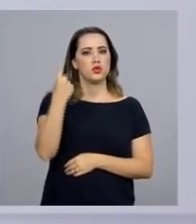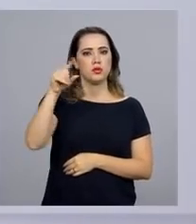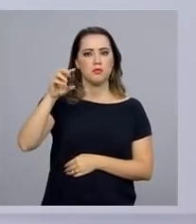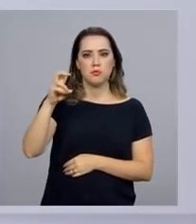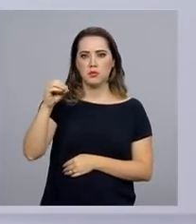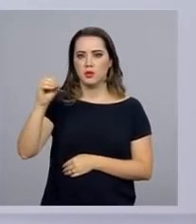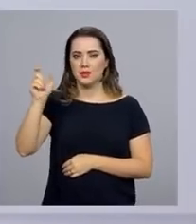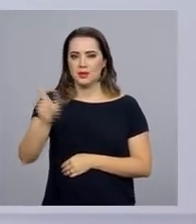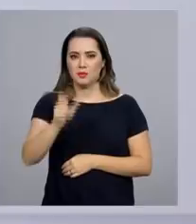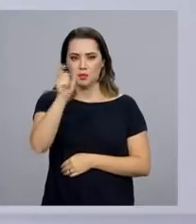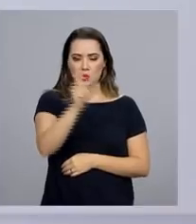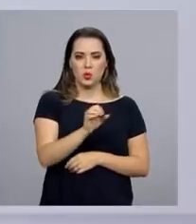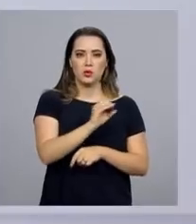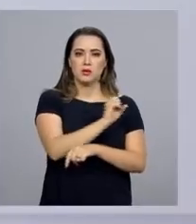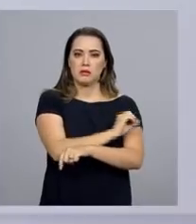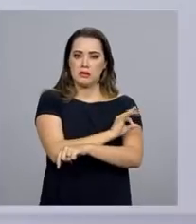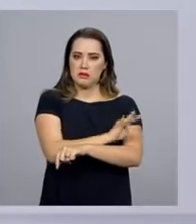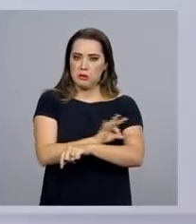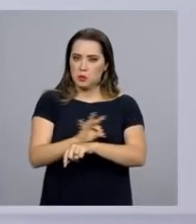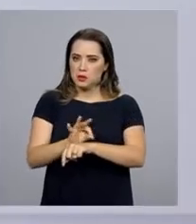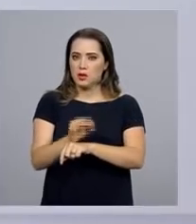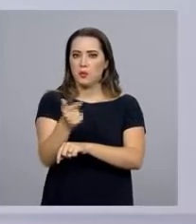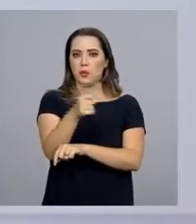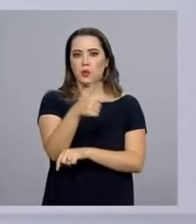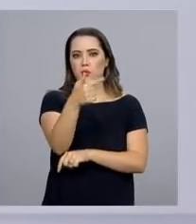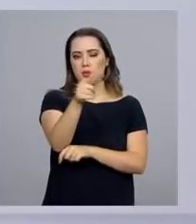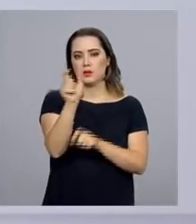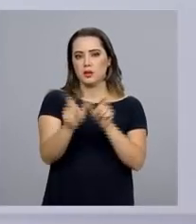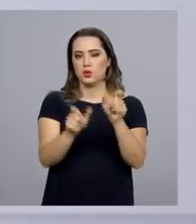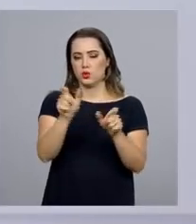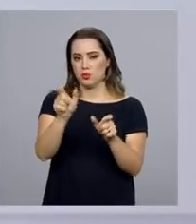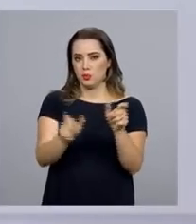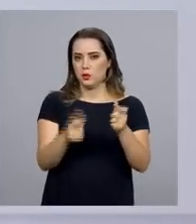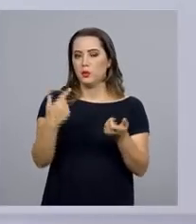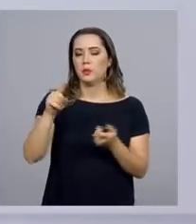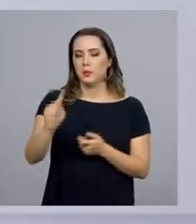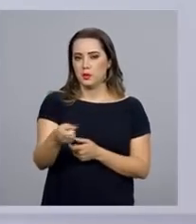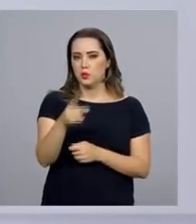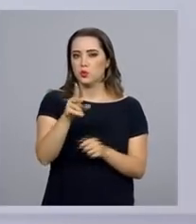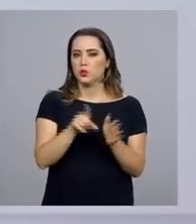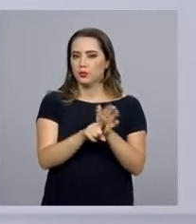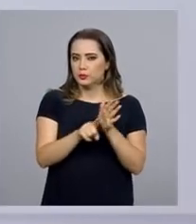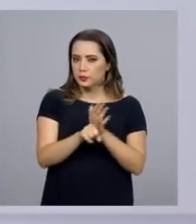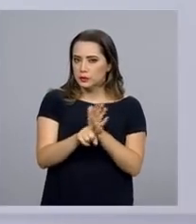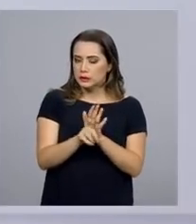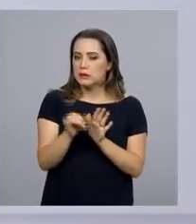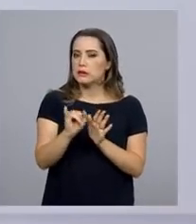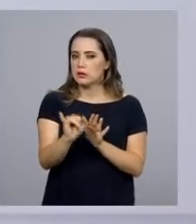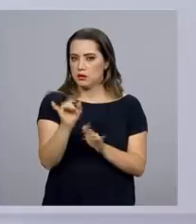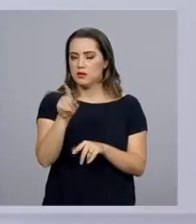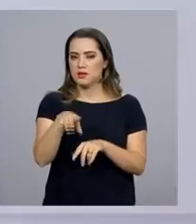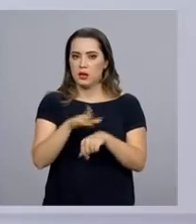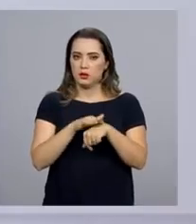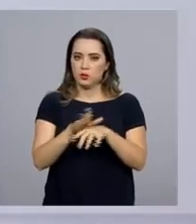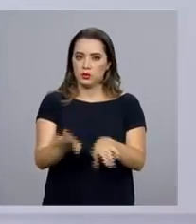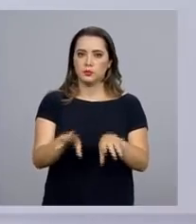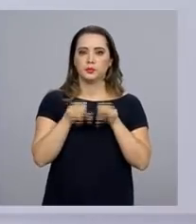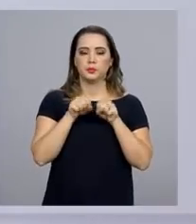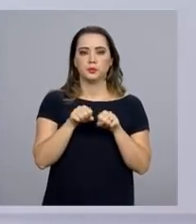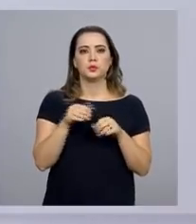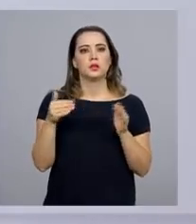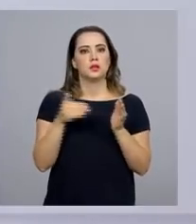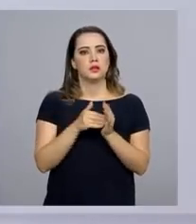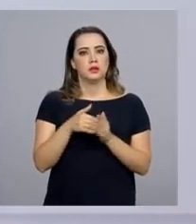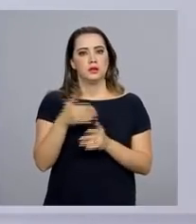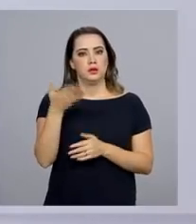casos confirmados de sarampo e outros 7 mil suspeitos em investigação até a última terça feira o país registrou